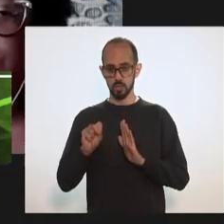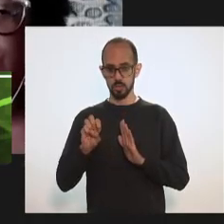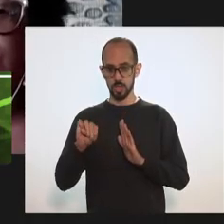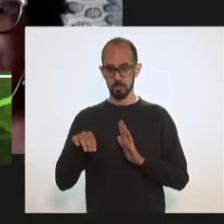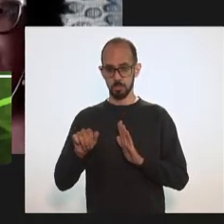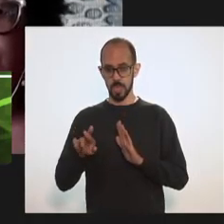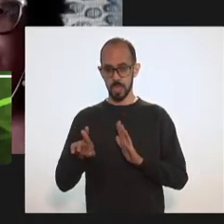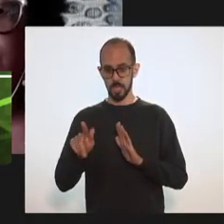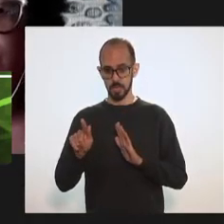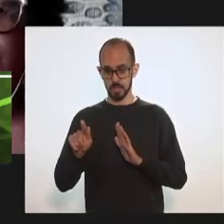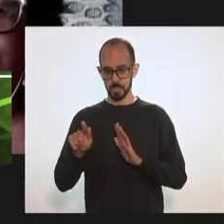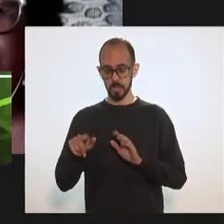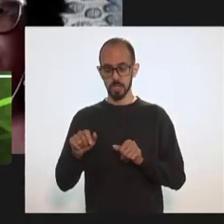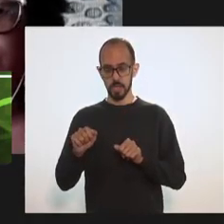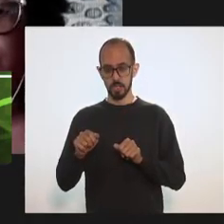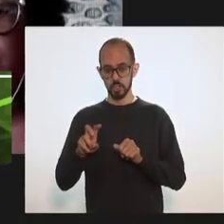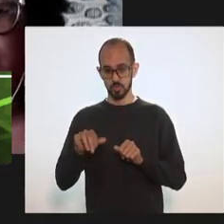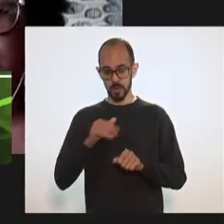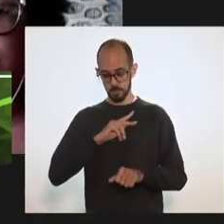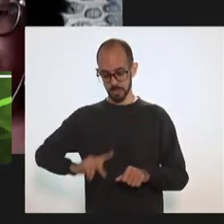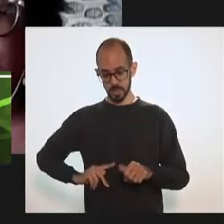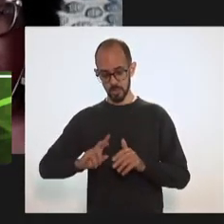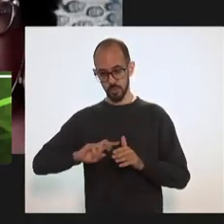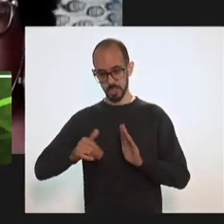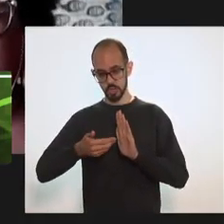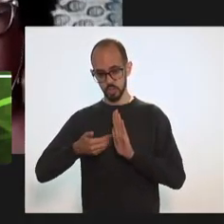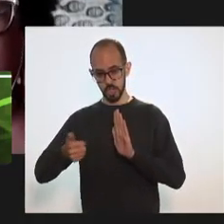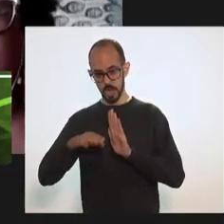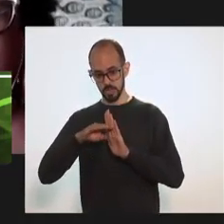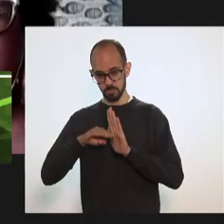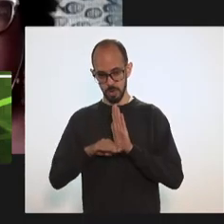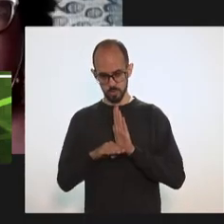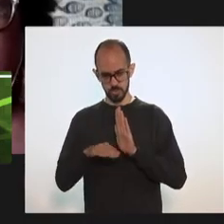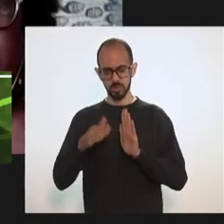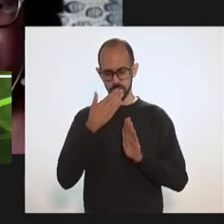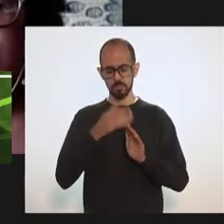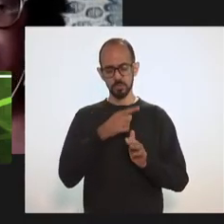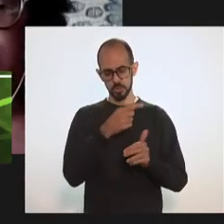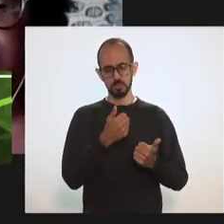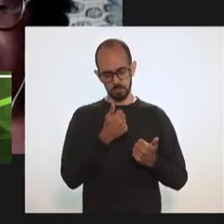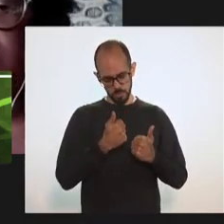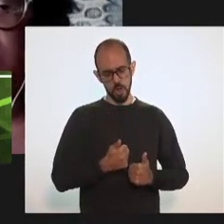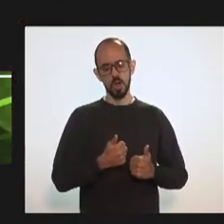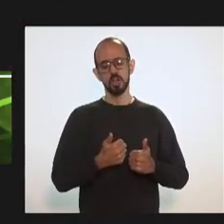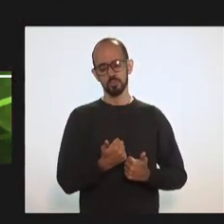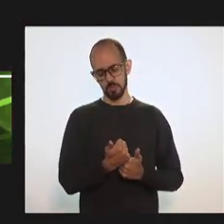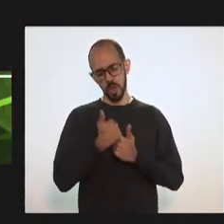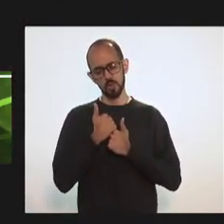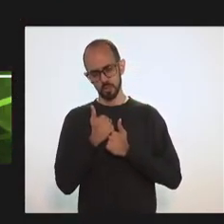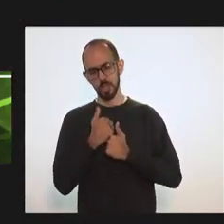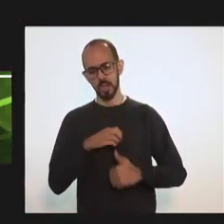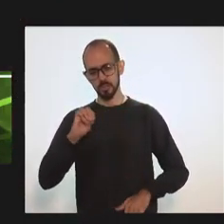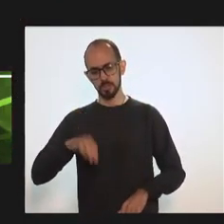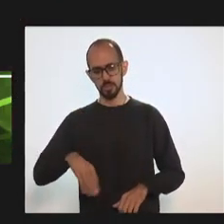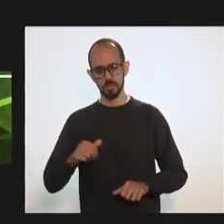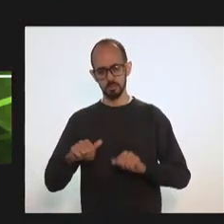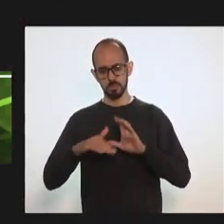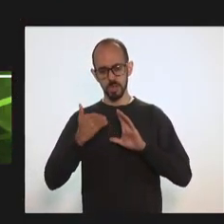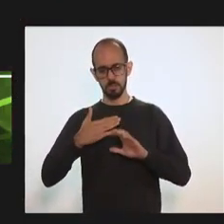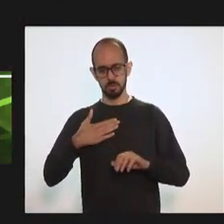lei 4.510. Entendeu? Se eu quiser, eu mando isso tudo para o senhor, assim, formalmente. O relator, o